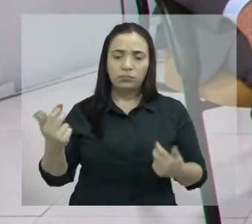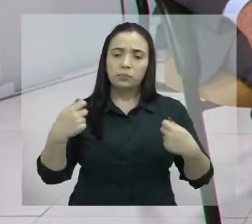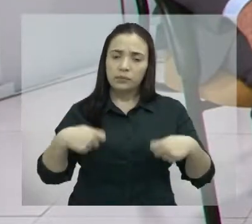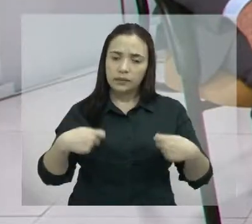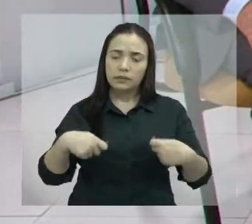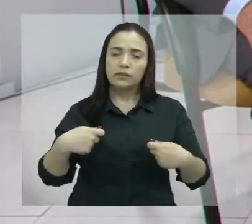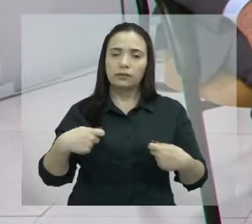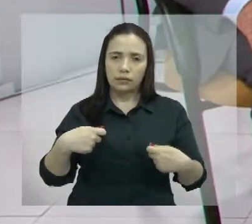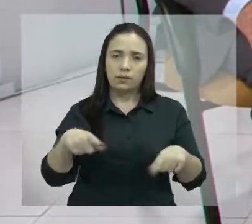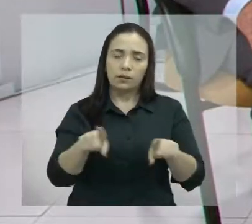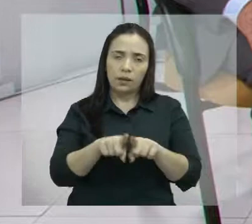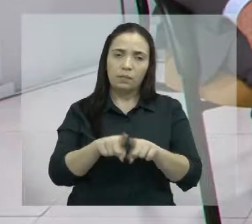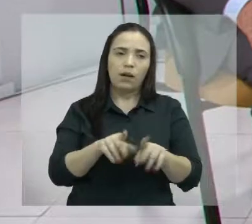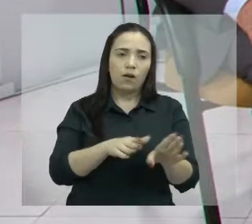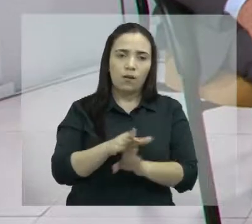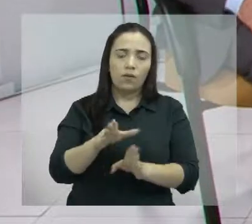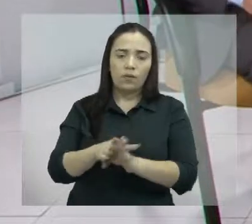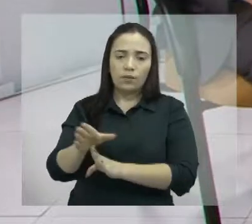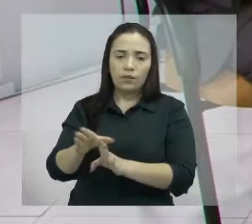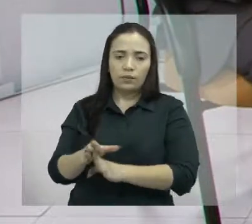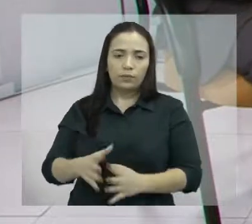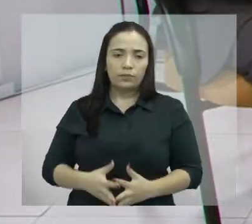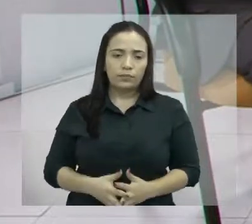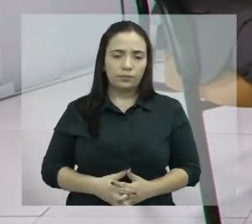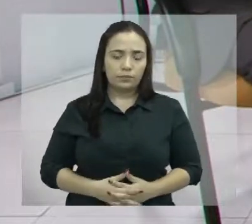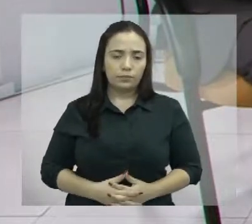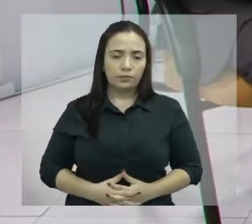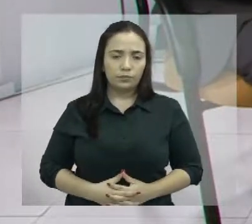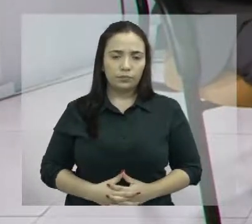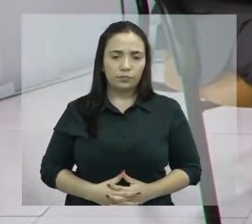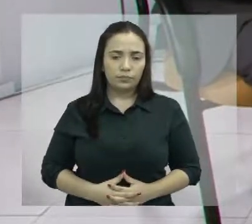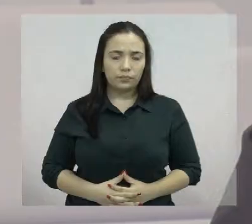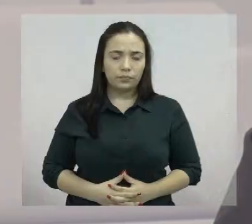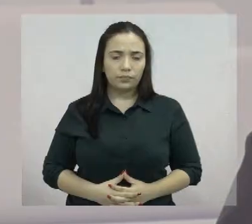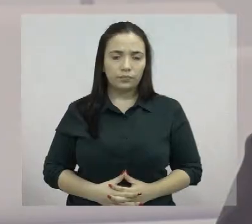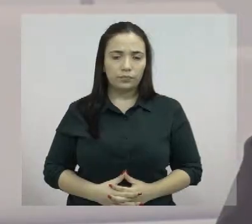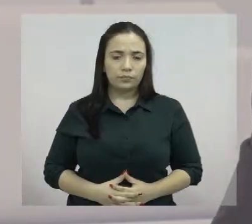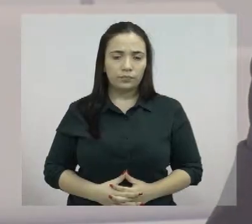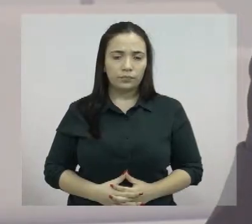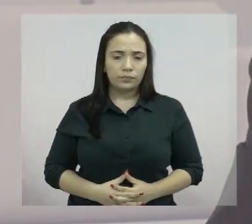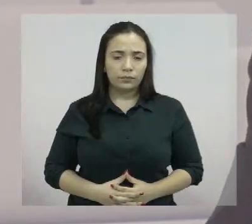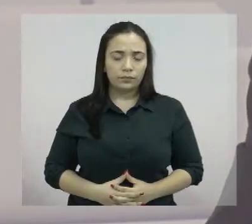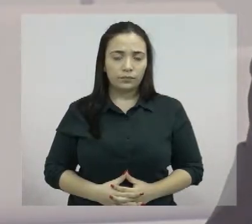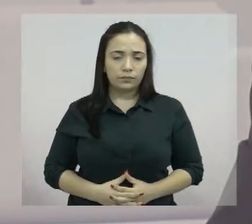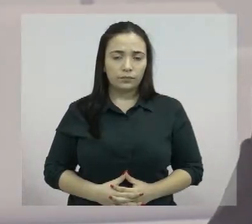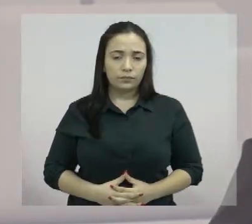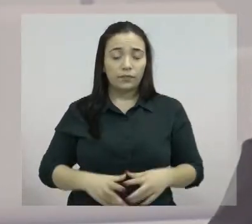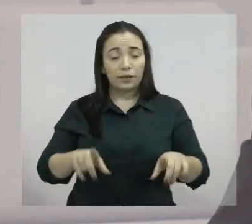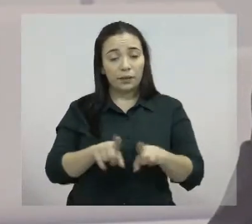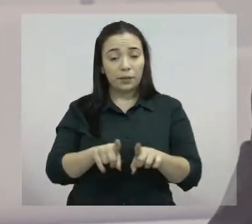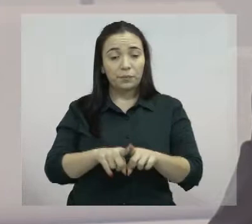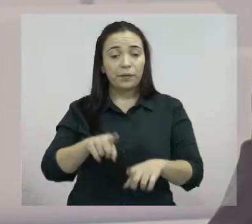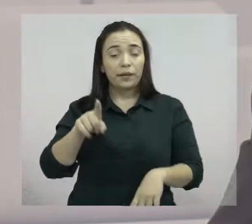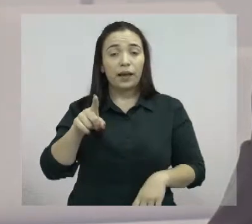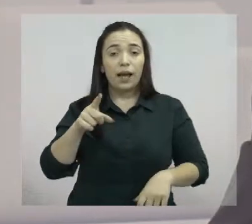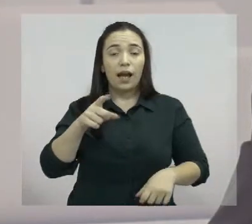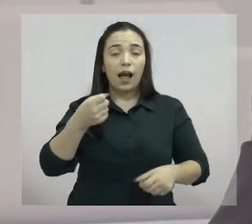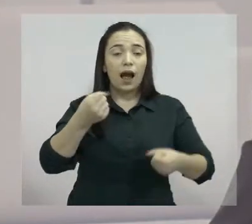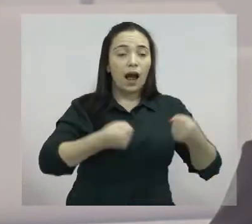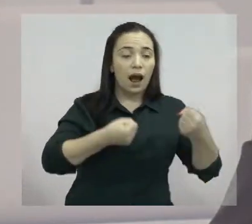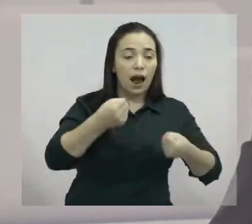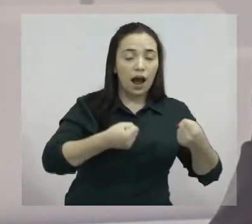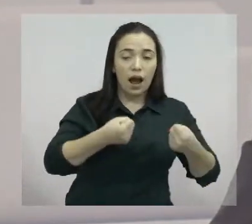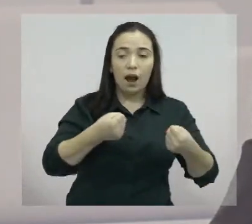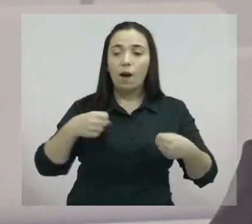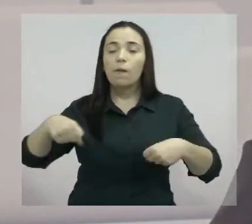que haver essa consciência também por parte do motociclista. E principalmente que o mais vulnerável entre um carro e um motociclista